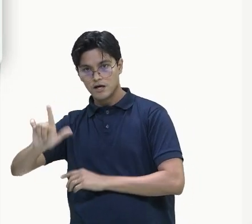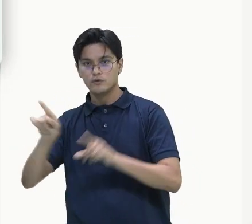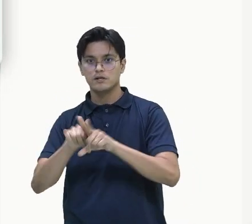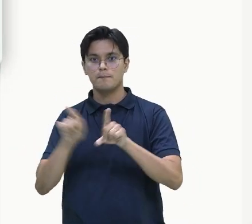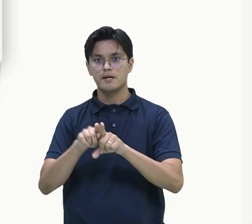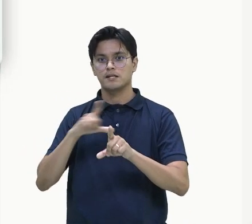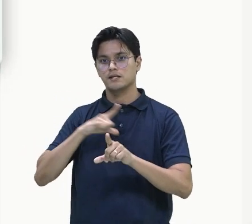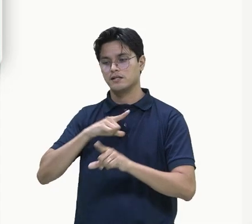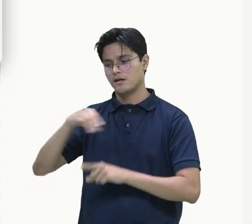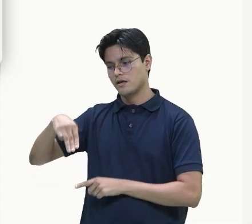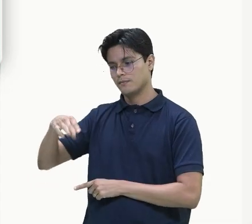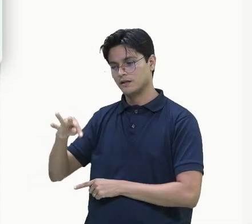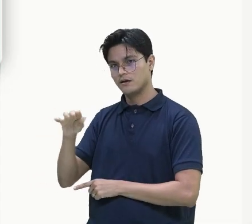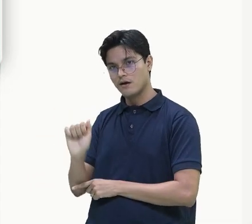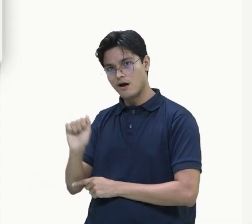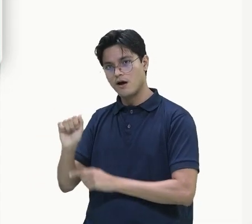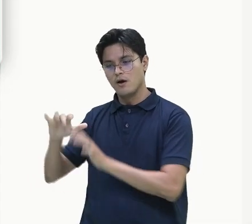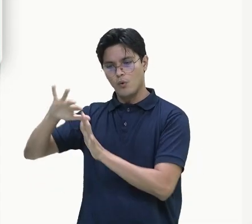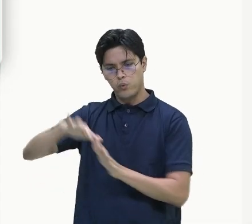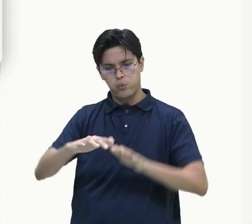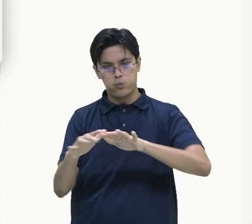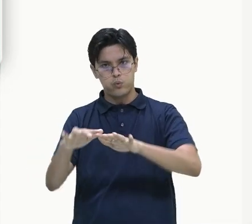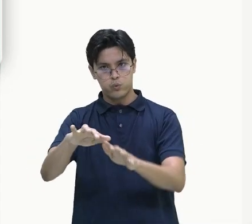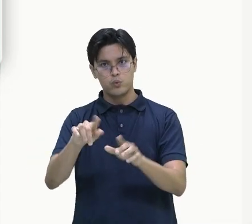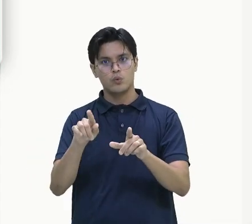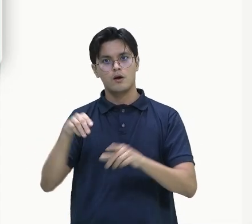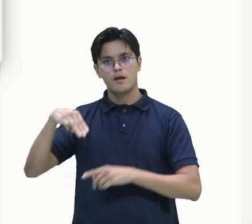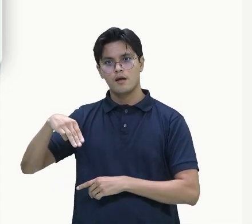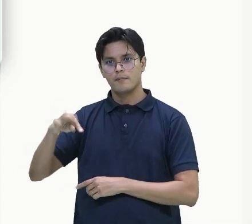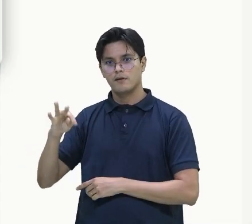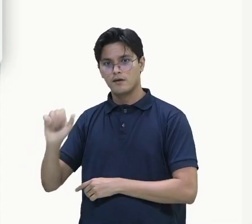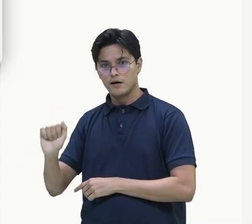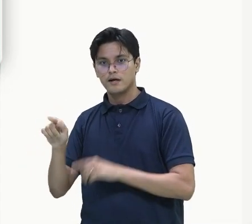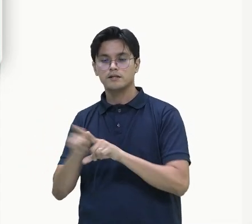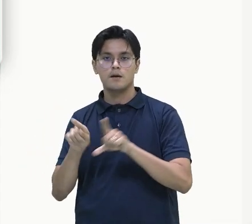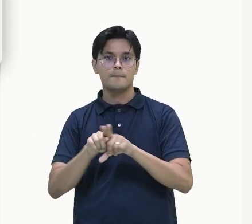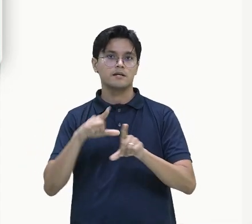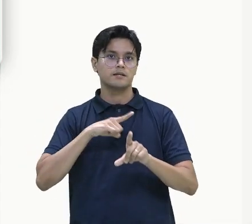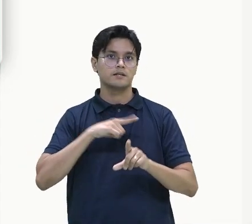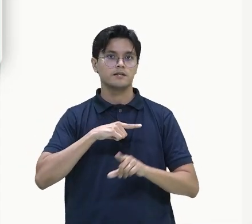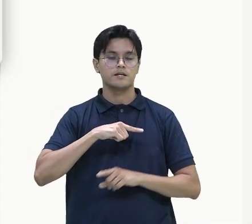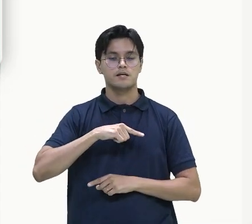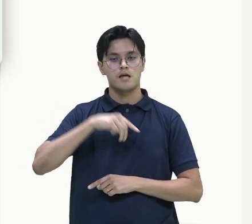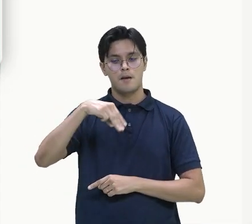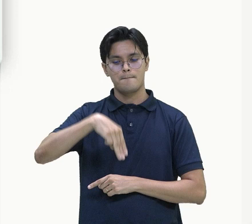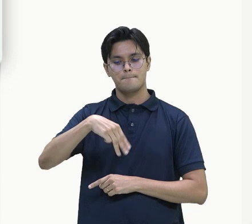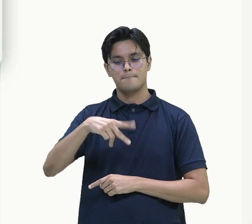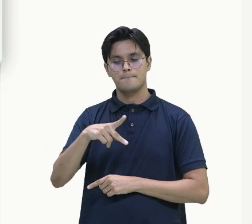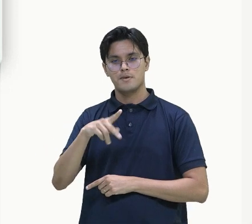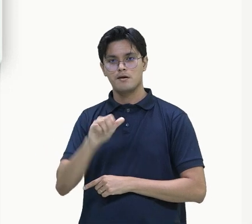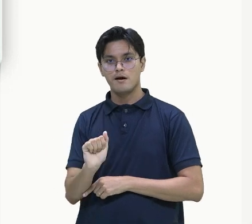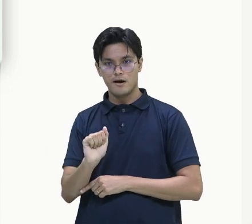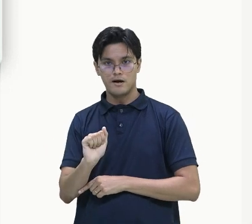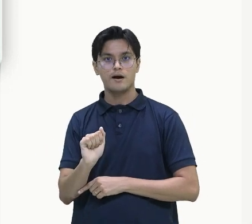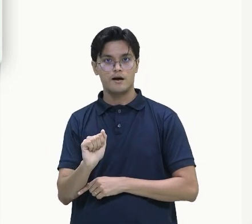tropical Atlântico. Aqui nós temos a massa polar antártica.